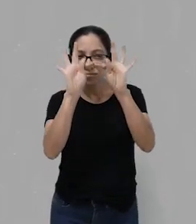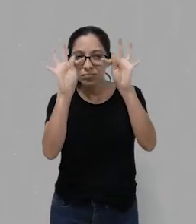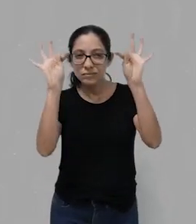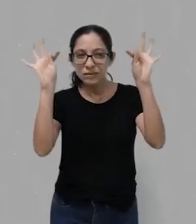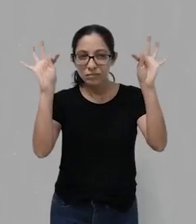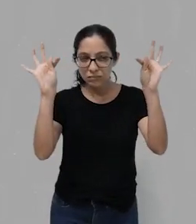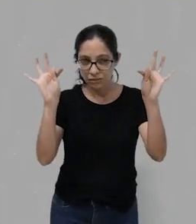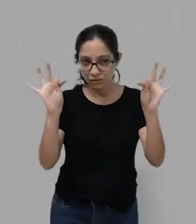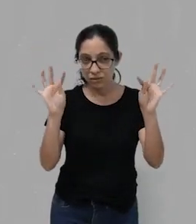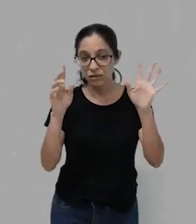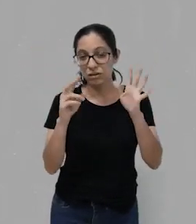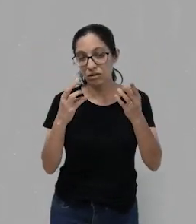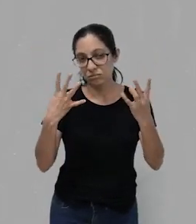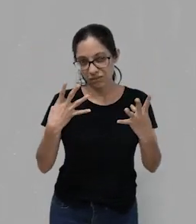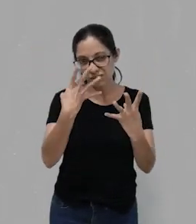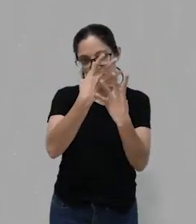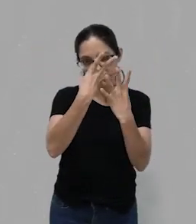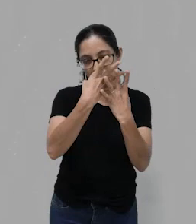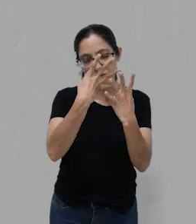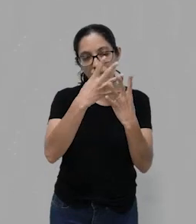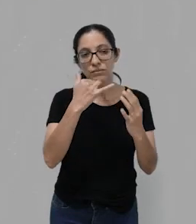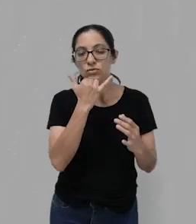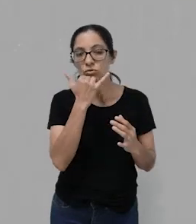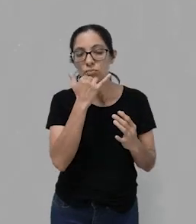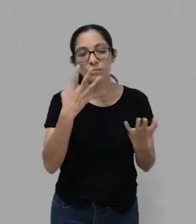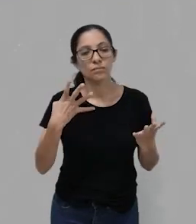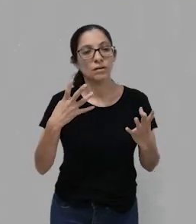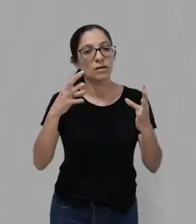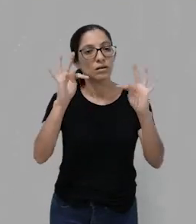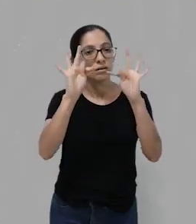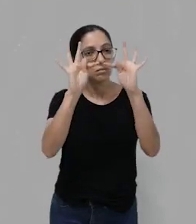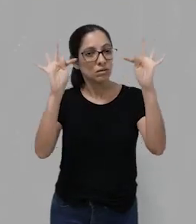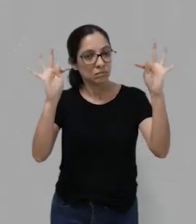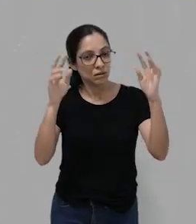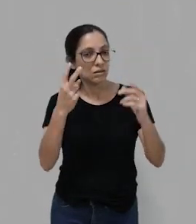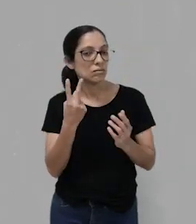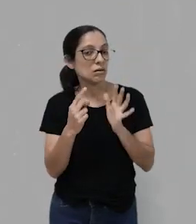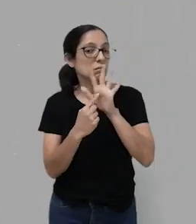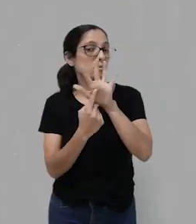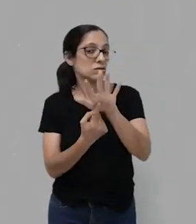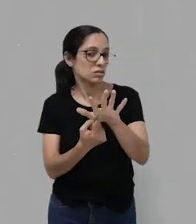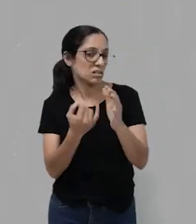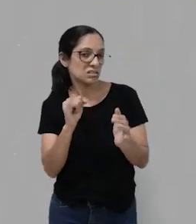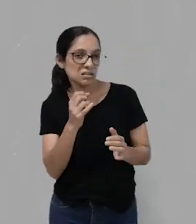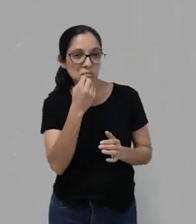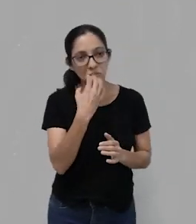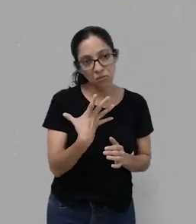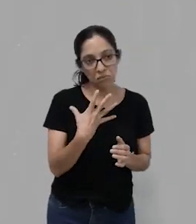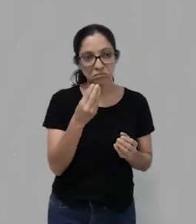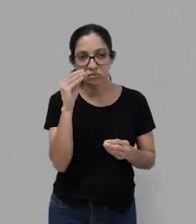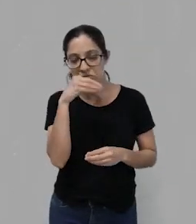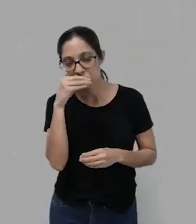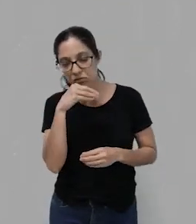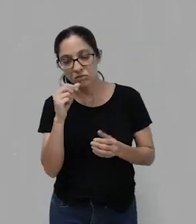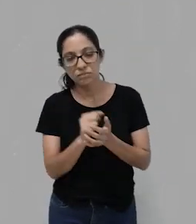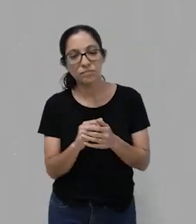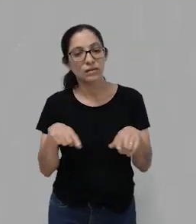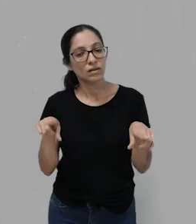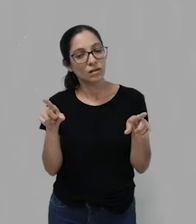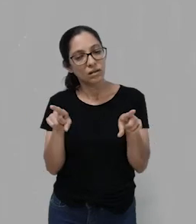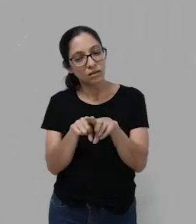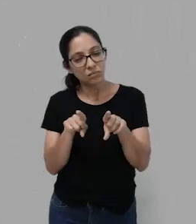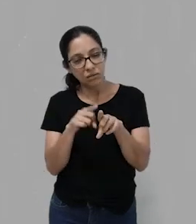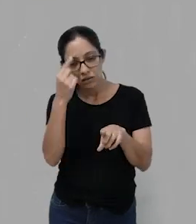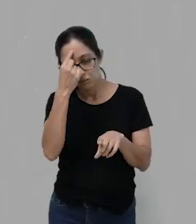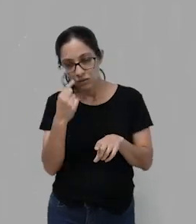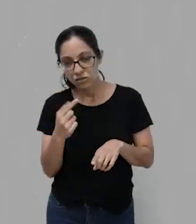mensurar, que vai ver ali o nível que ele está, se ele está bom, se ele está fraco. E está aqui a impulsão horizontal. Os alunos, aí vocês